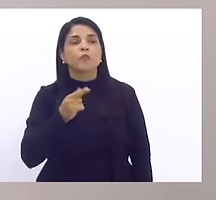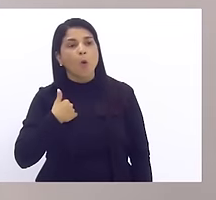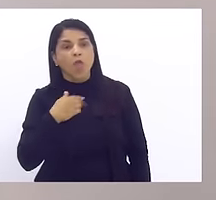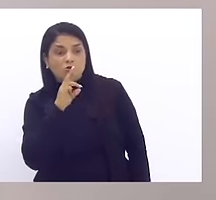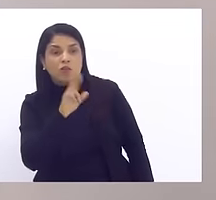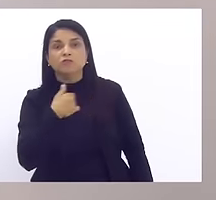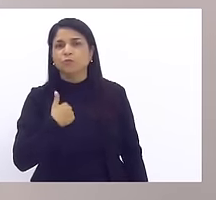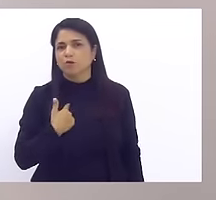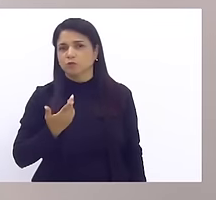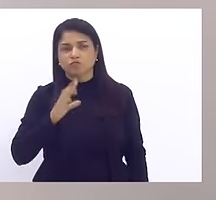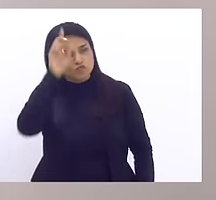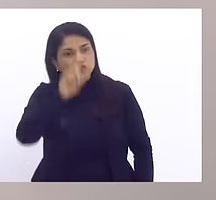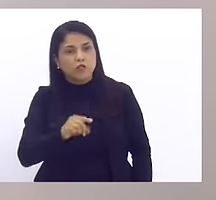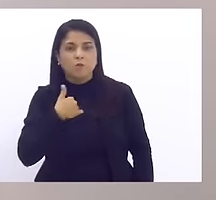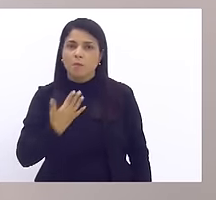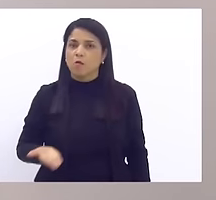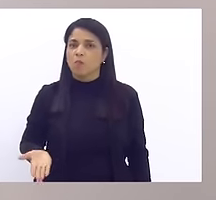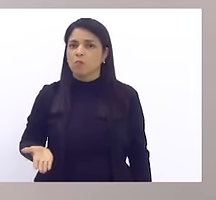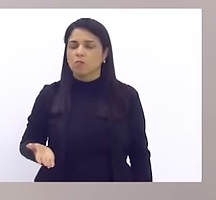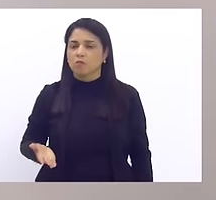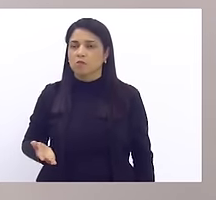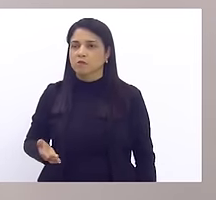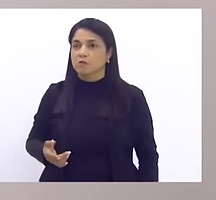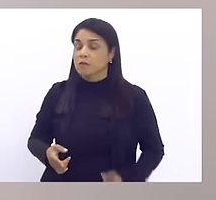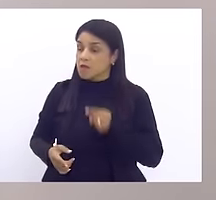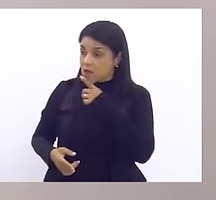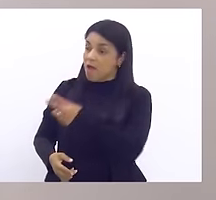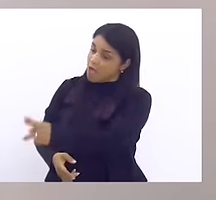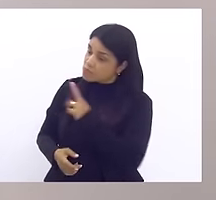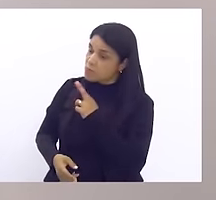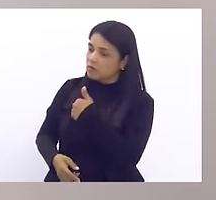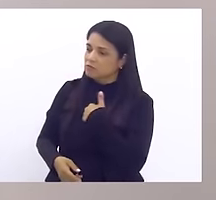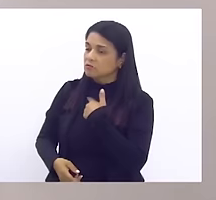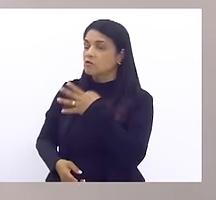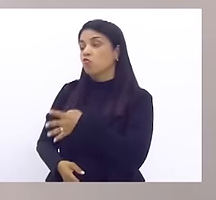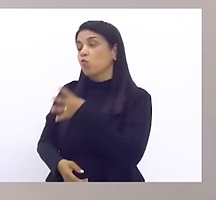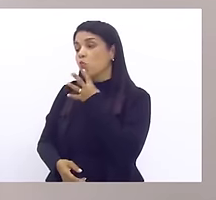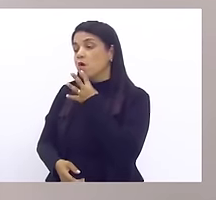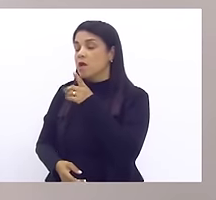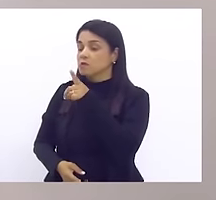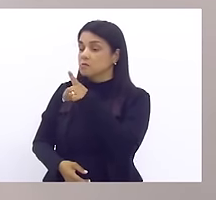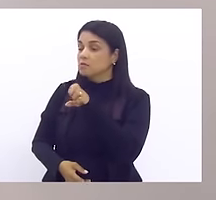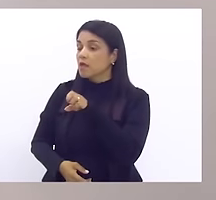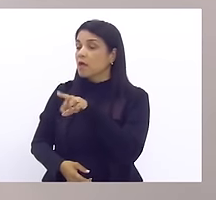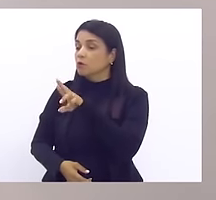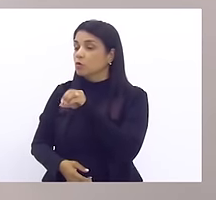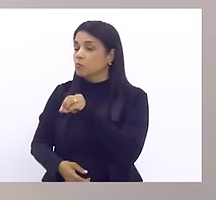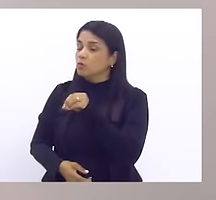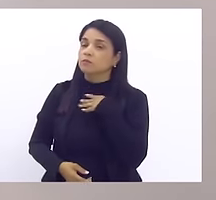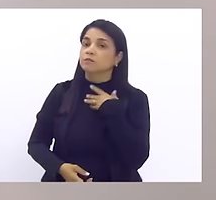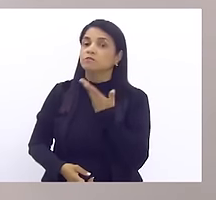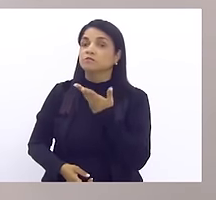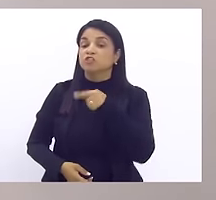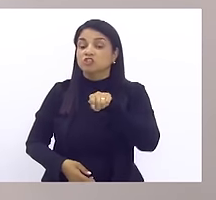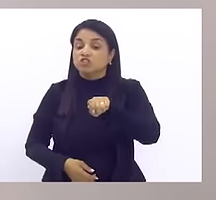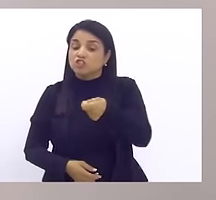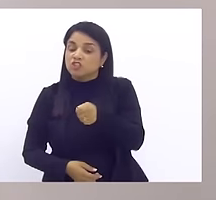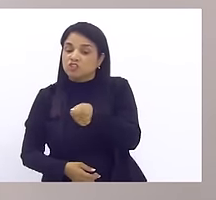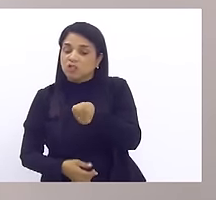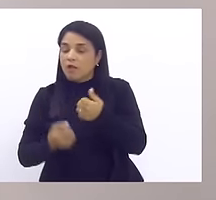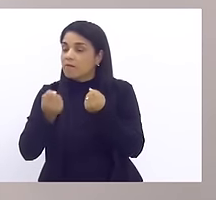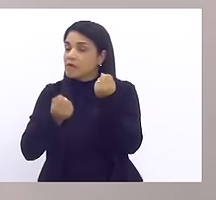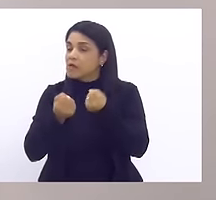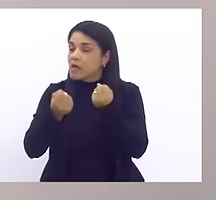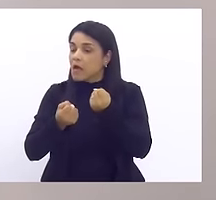a senhora está a terçando responda a gente se a senhora tem conhecimento se o Beto tem conhecimento que a chave do veículo